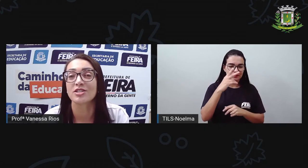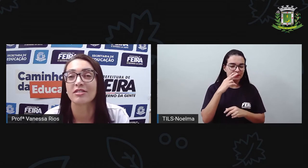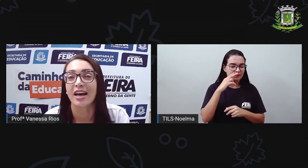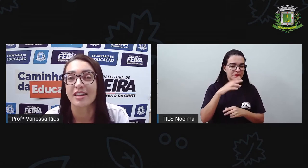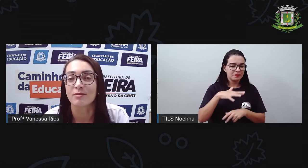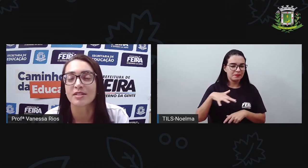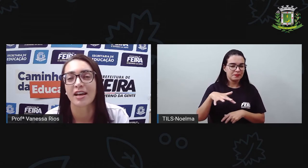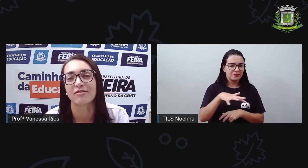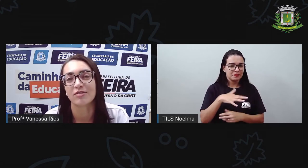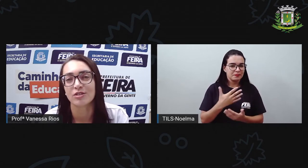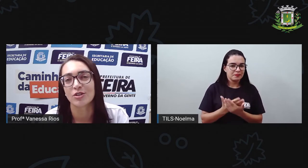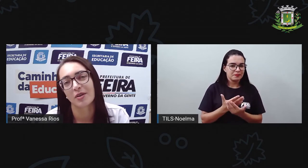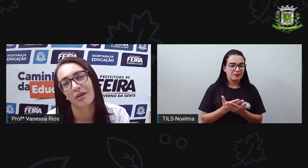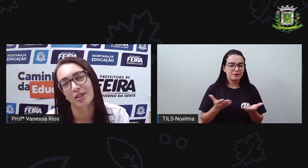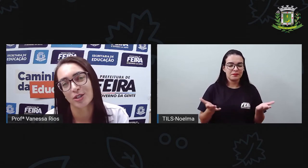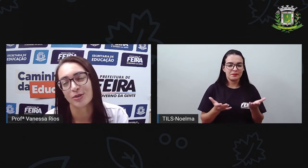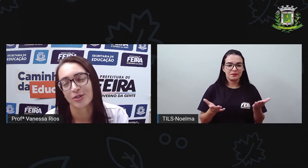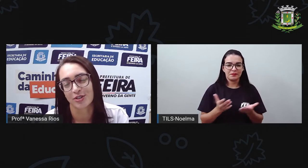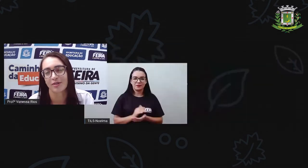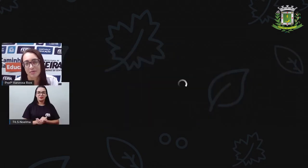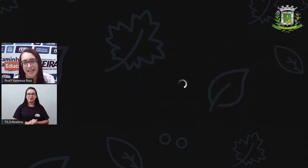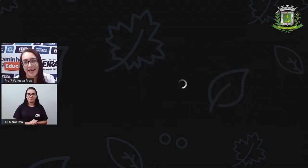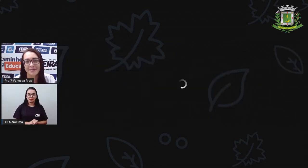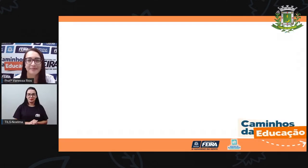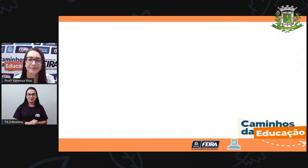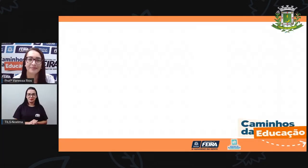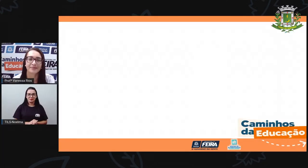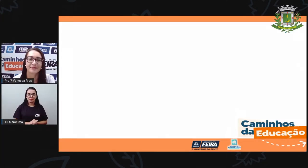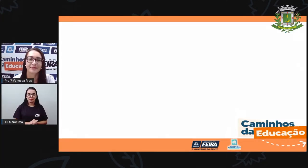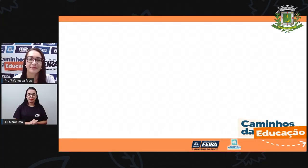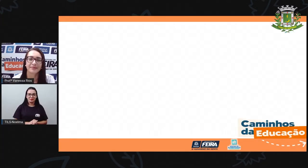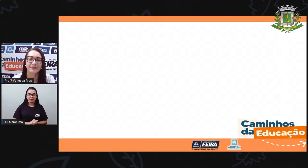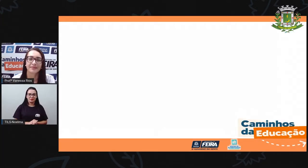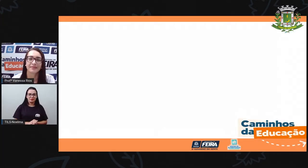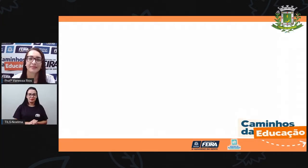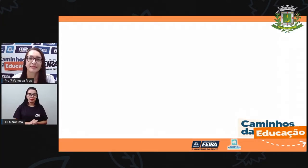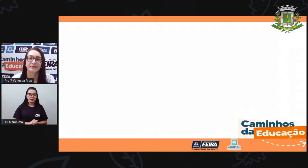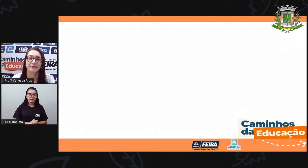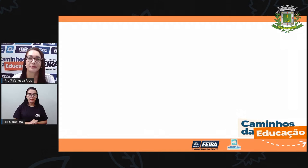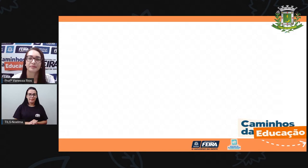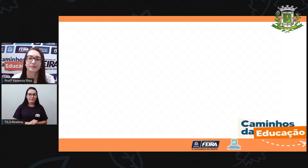nós estudaremos na videoaula de hoje. Vamos lá?